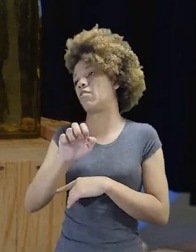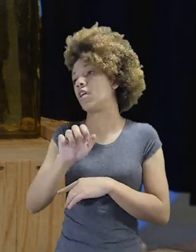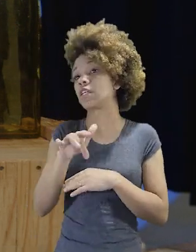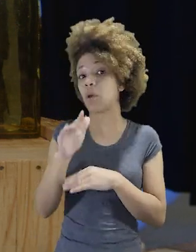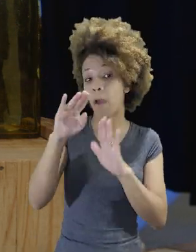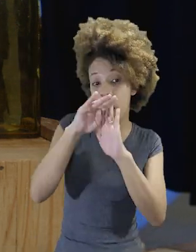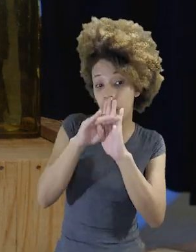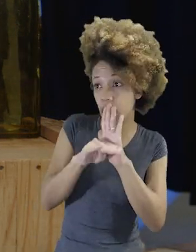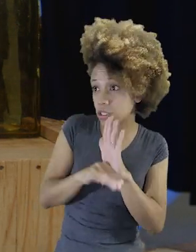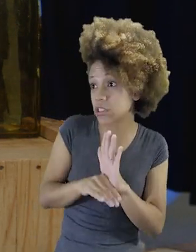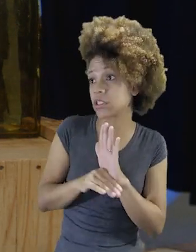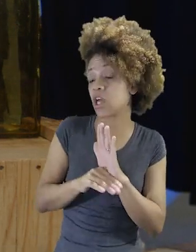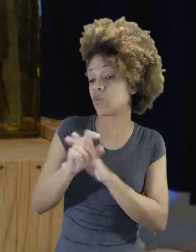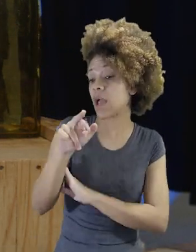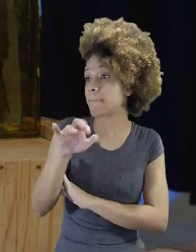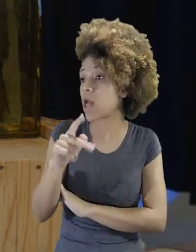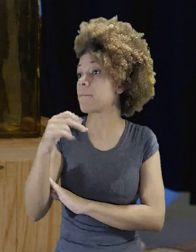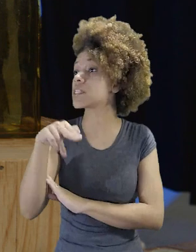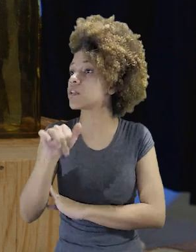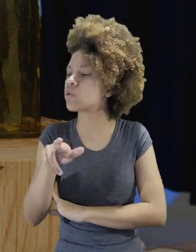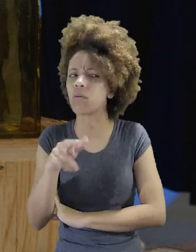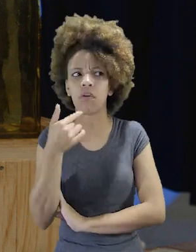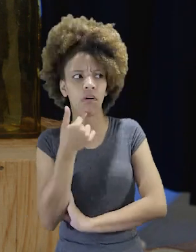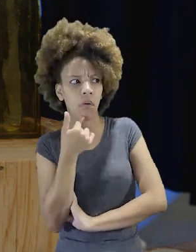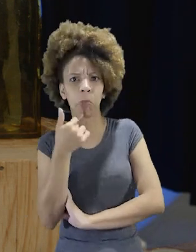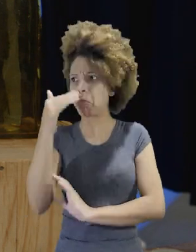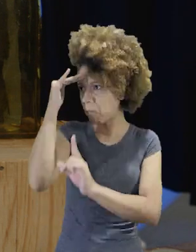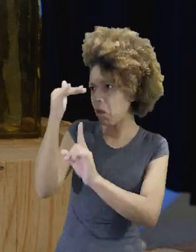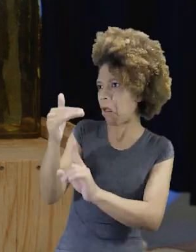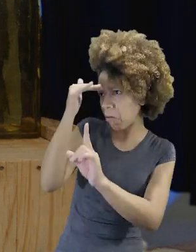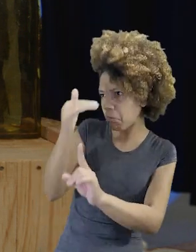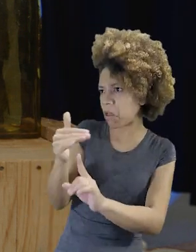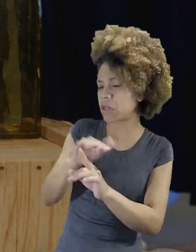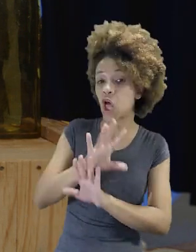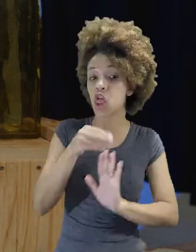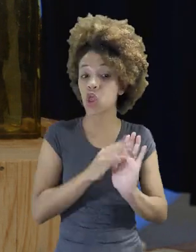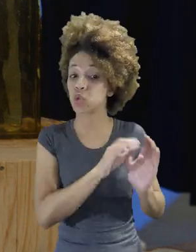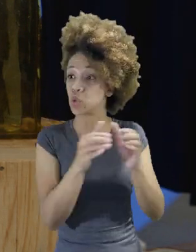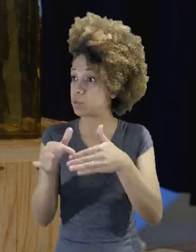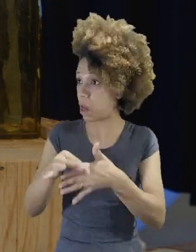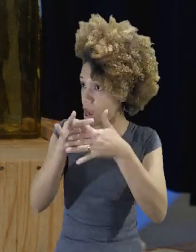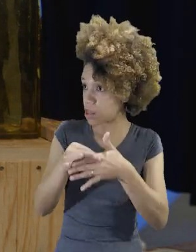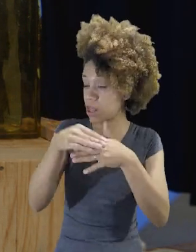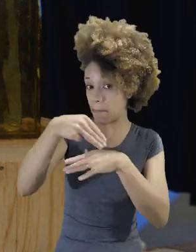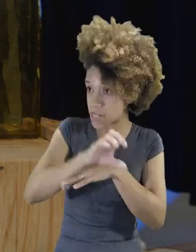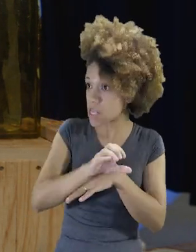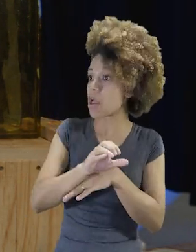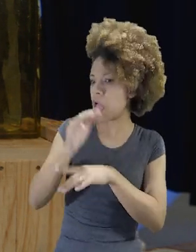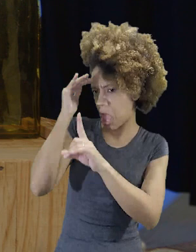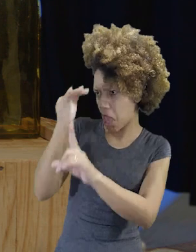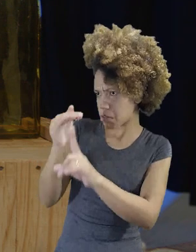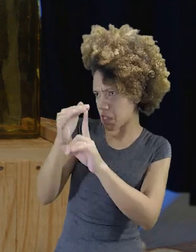músicos de mencionar ali o Gabriel Pensador eu fiquei cara a galera inteira a respeito do Gabriel Pensador todos os grandes